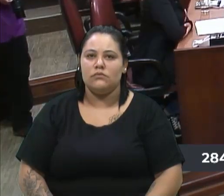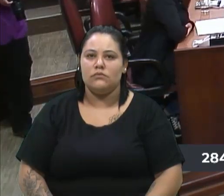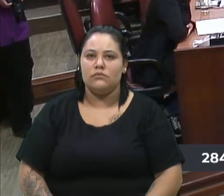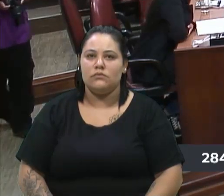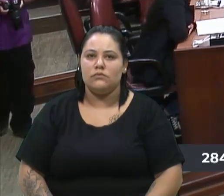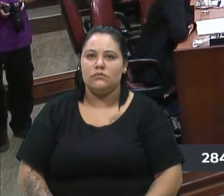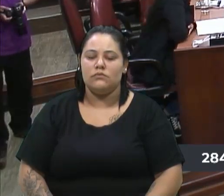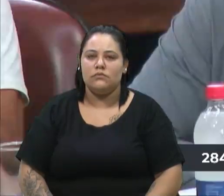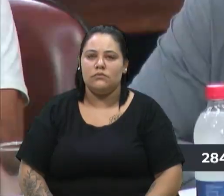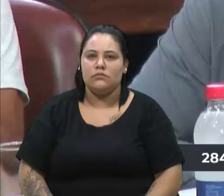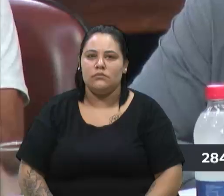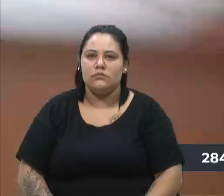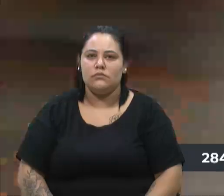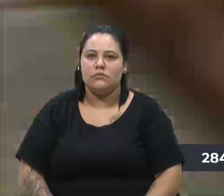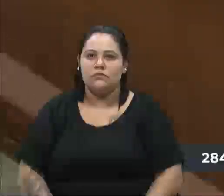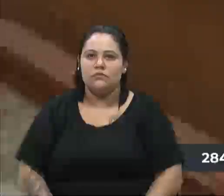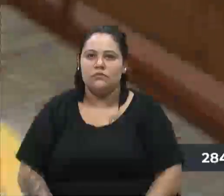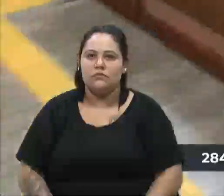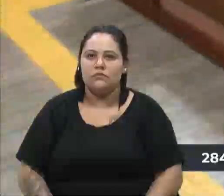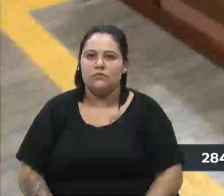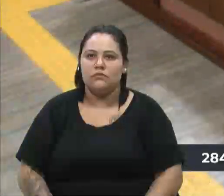Senhor...